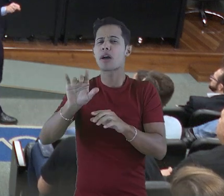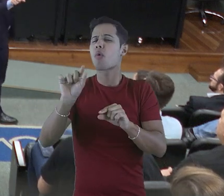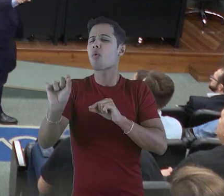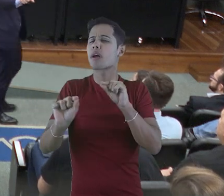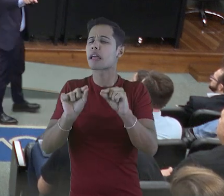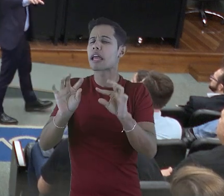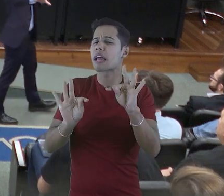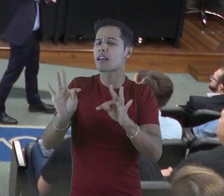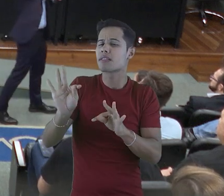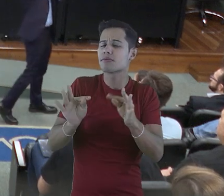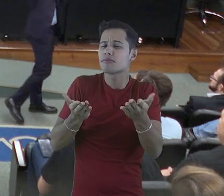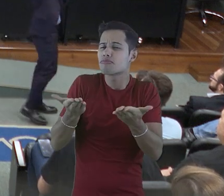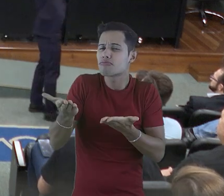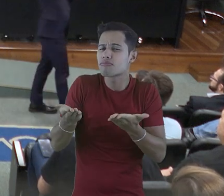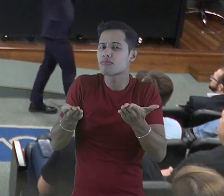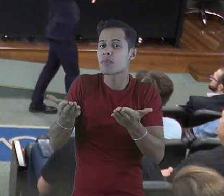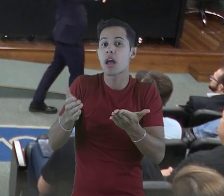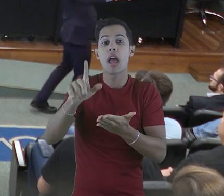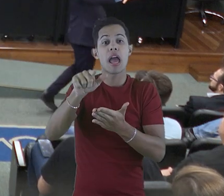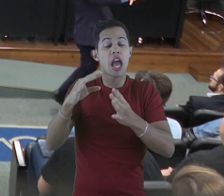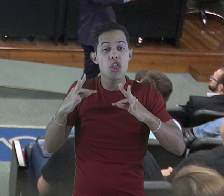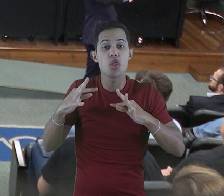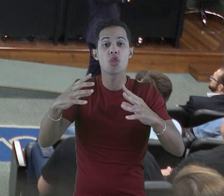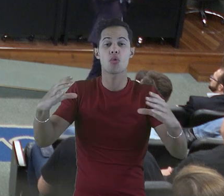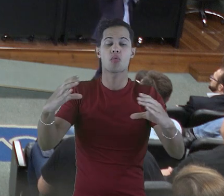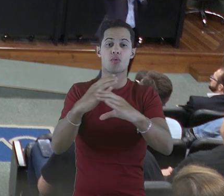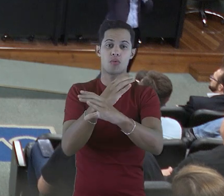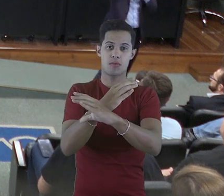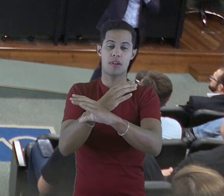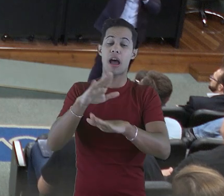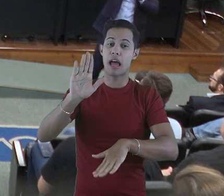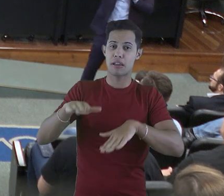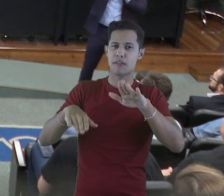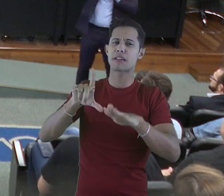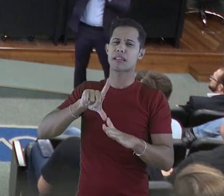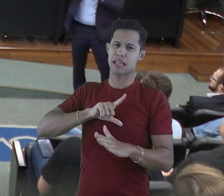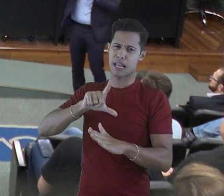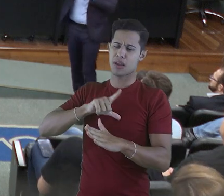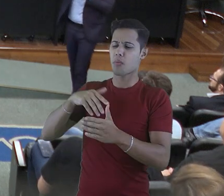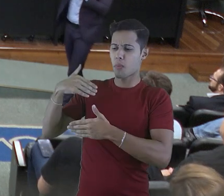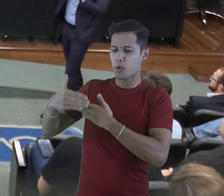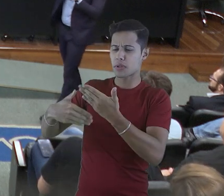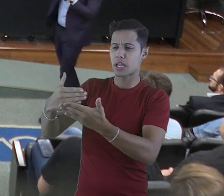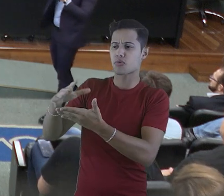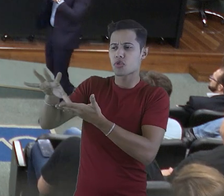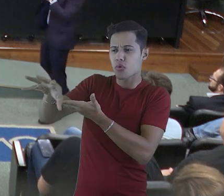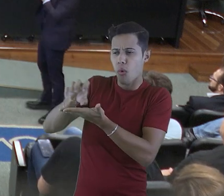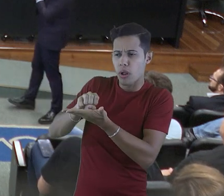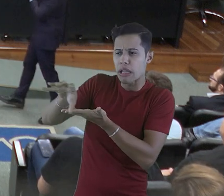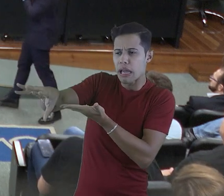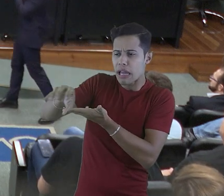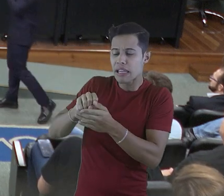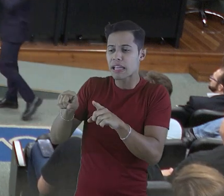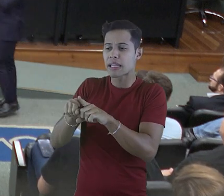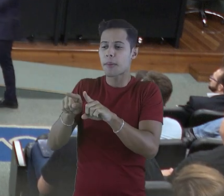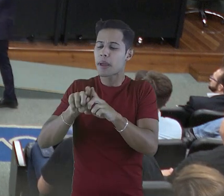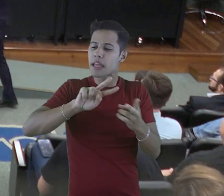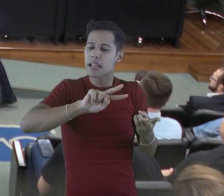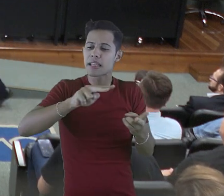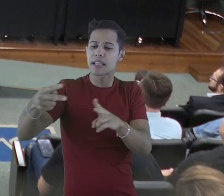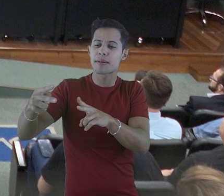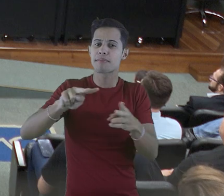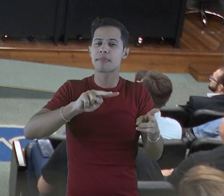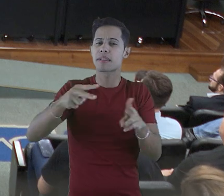talvez na TI tenha um desenho de processo de coleta de tramitação e etc e tal mas o que vocês precisam ter para cumprir